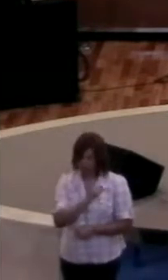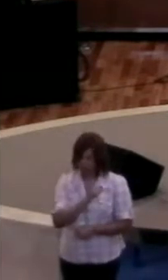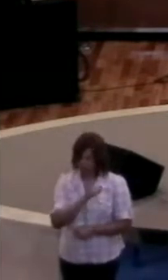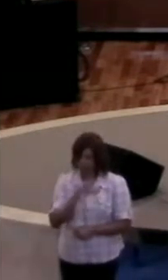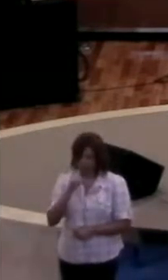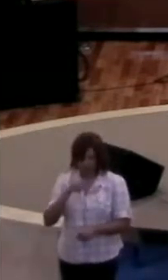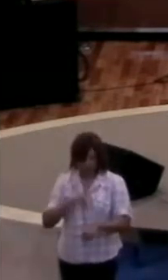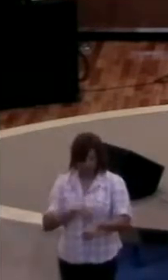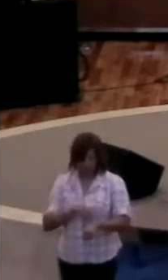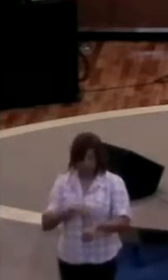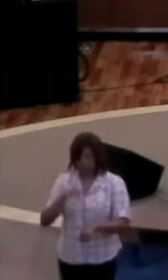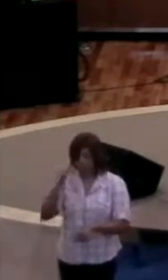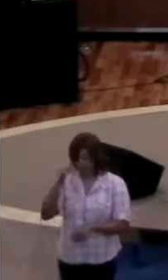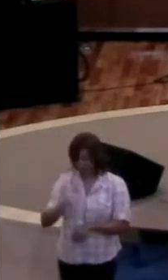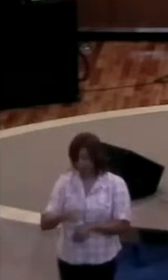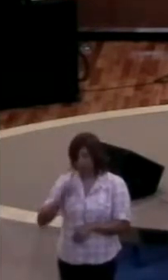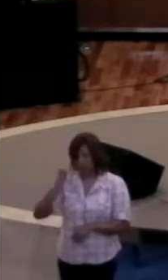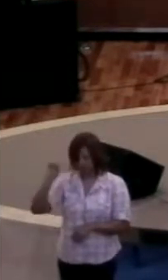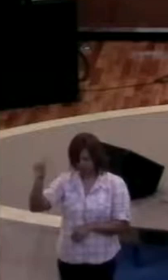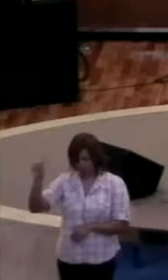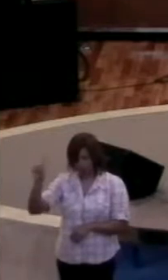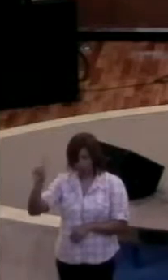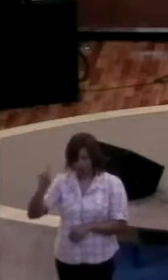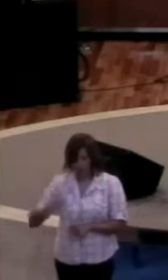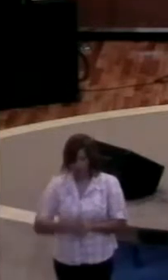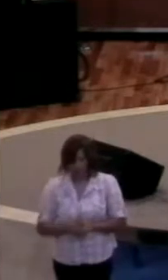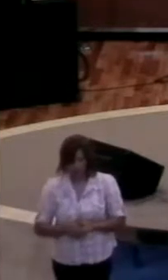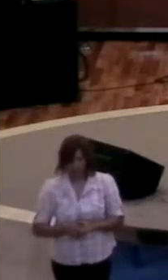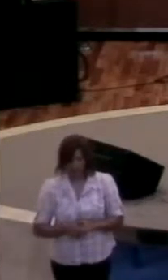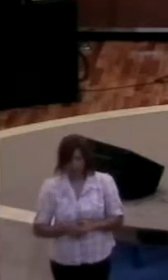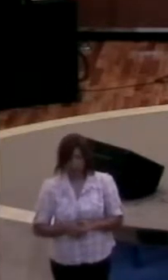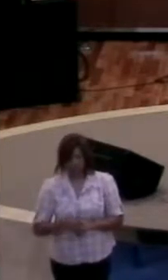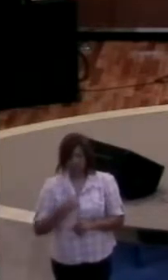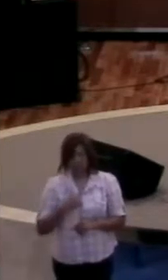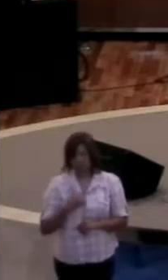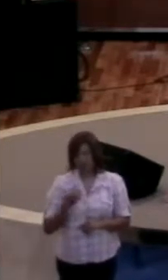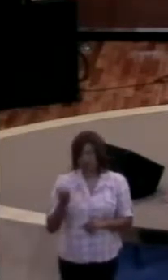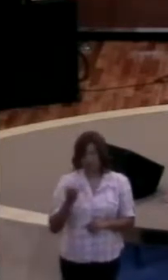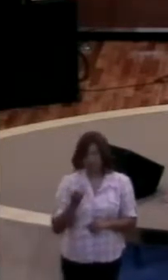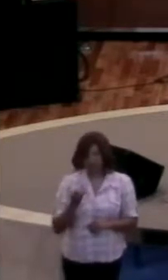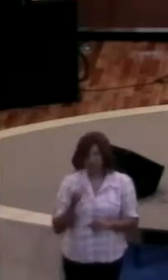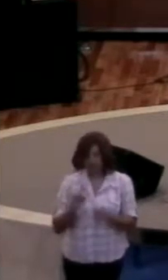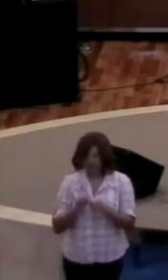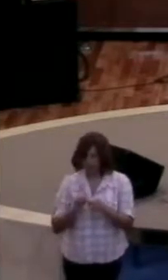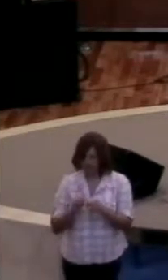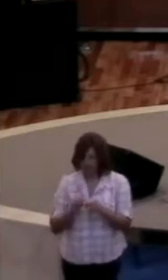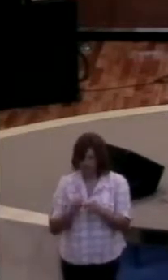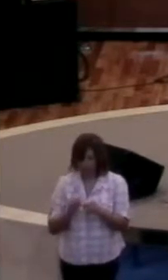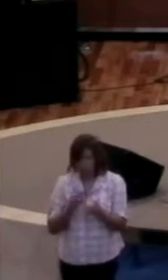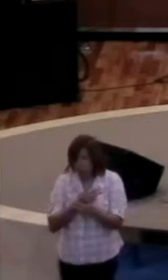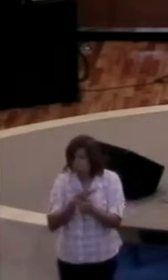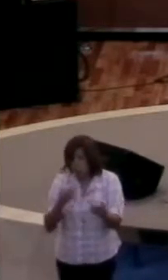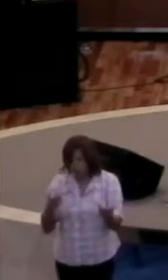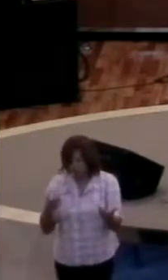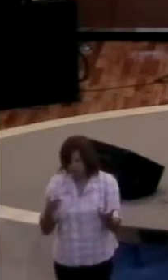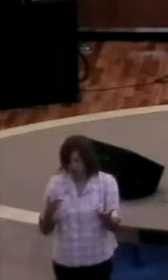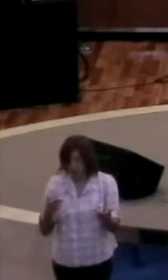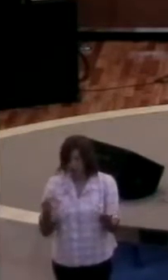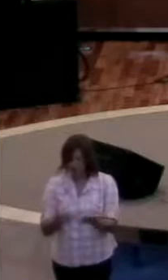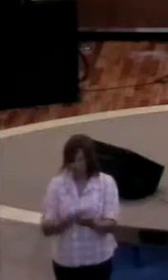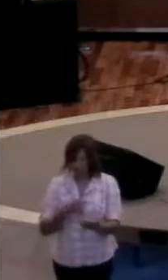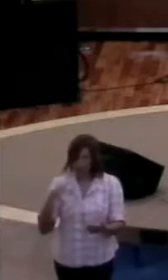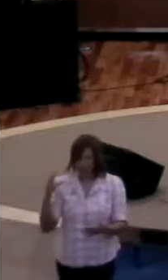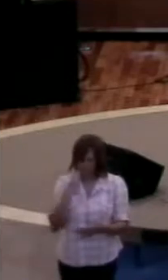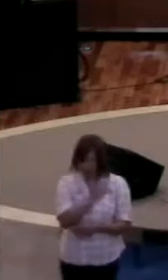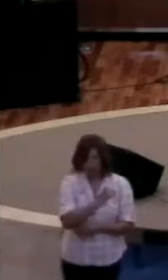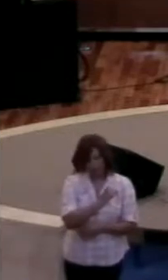Deus, tudo tem um tempo. Não adianta você, irmãos, criar métodos, tudo tem um tempo. O segundo